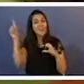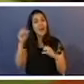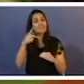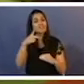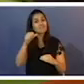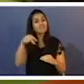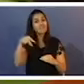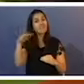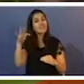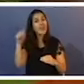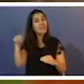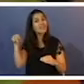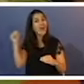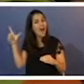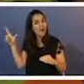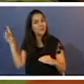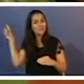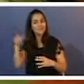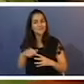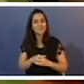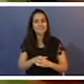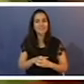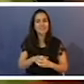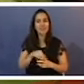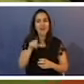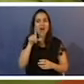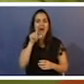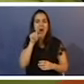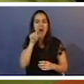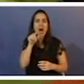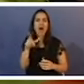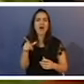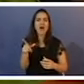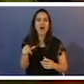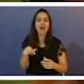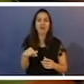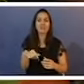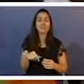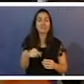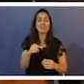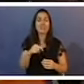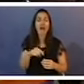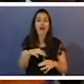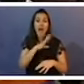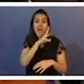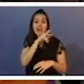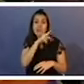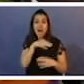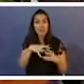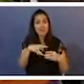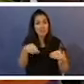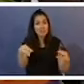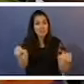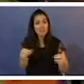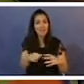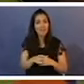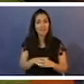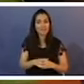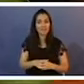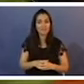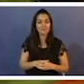do Pantanal aves Aqui nós temos alguns animais aquáticos animais terrestres olha só a garça